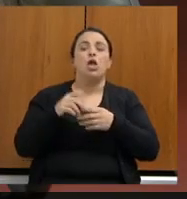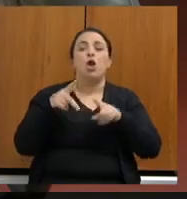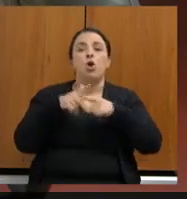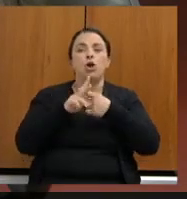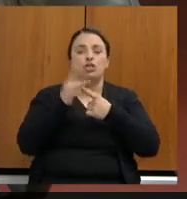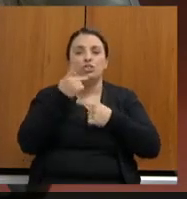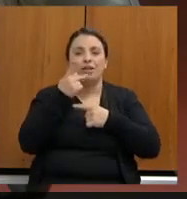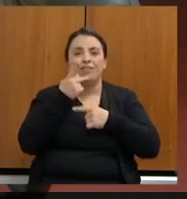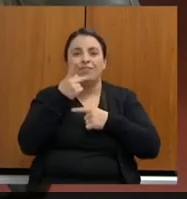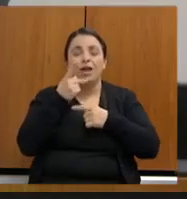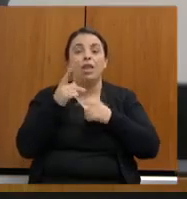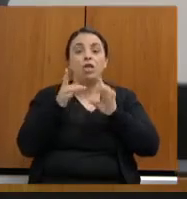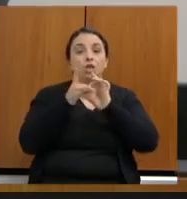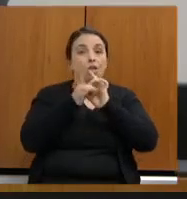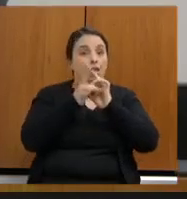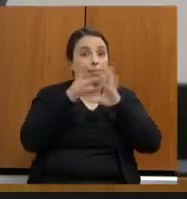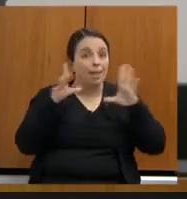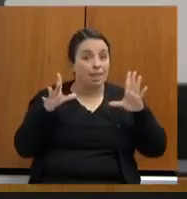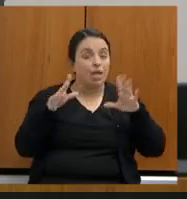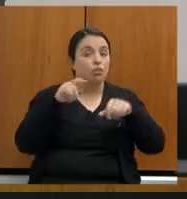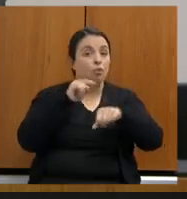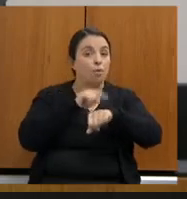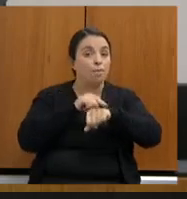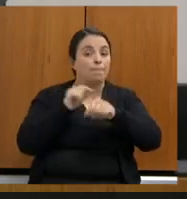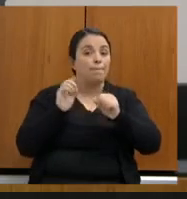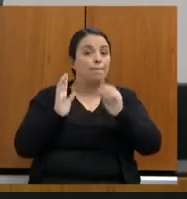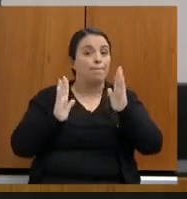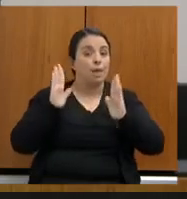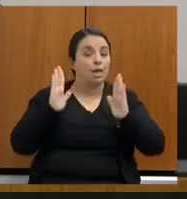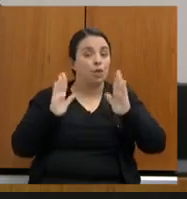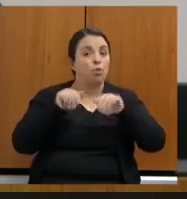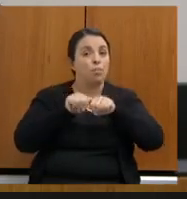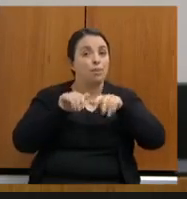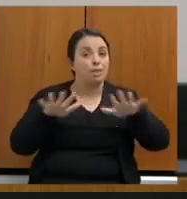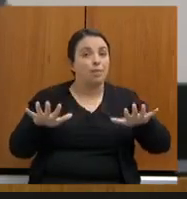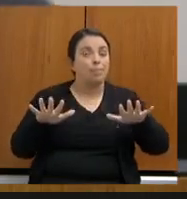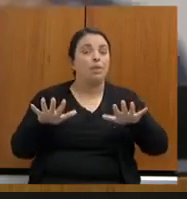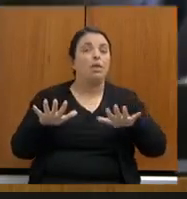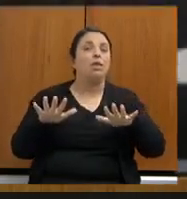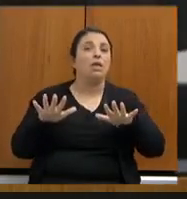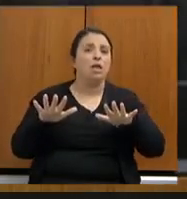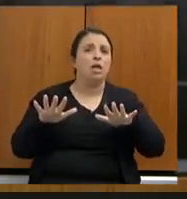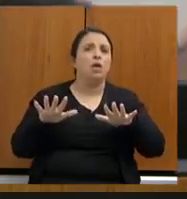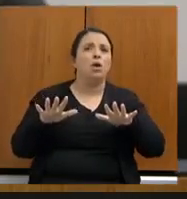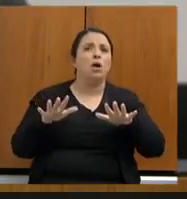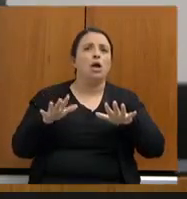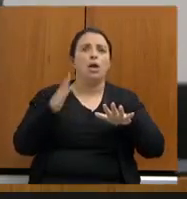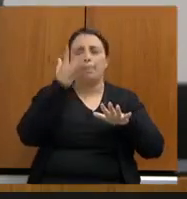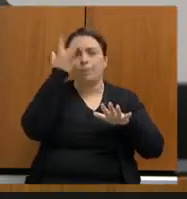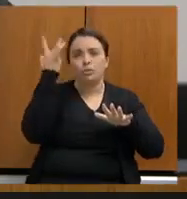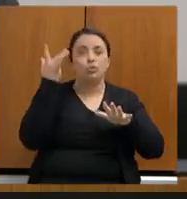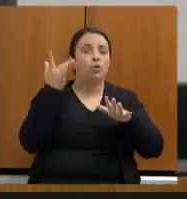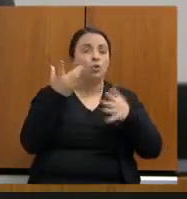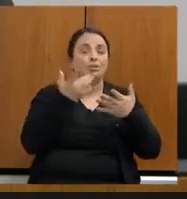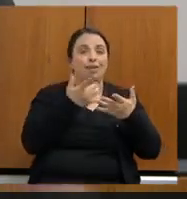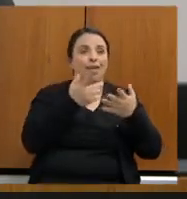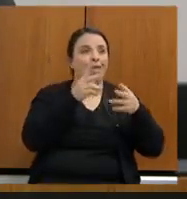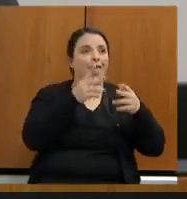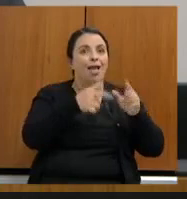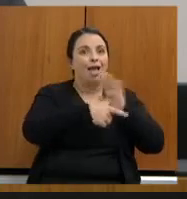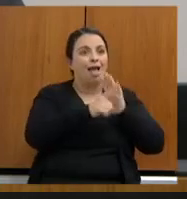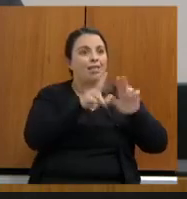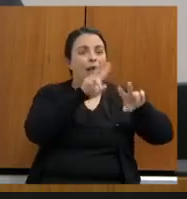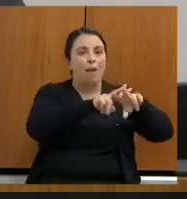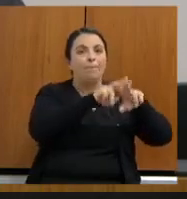19 12.697 presos que foram soltos a bel-prazer ou